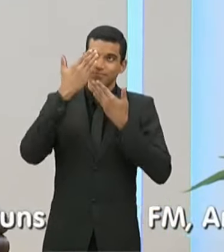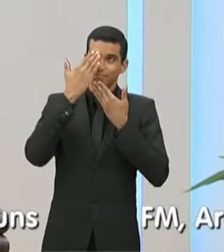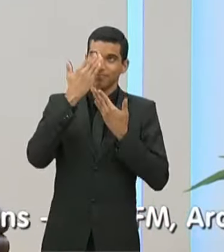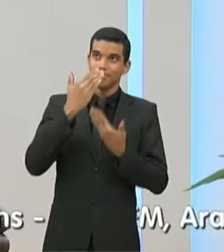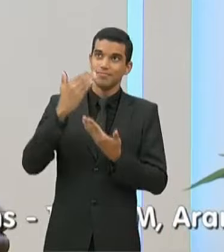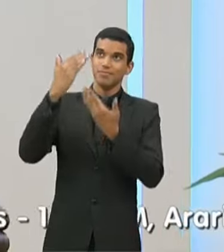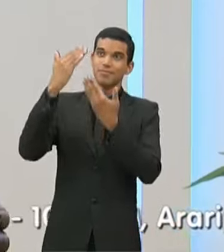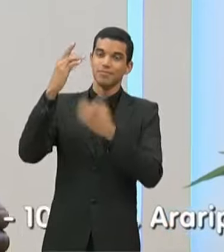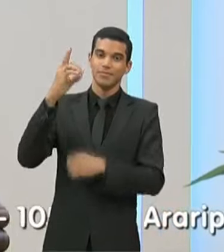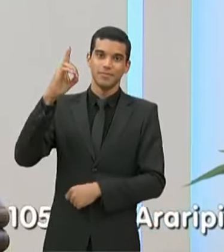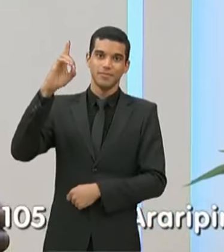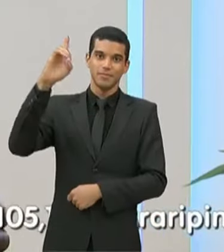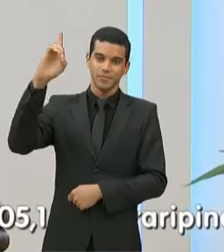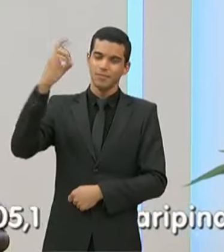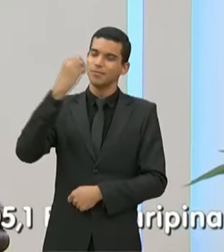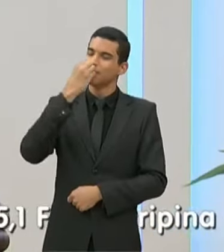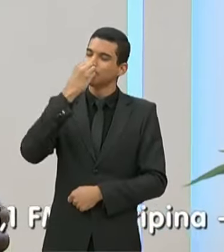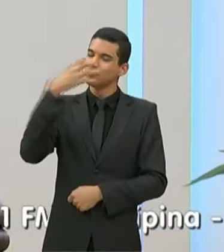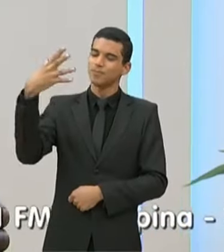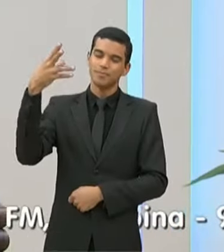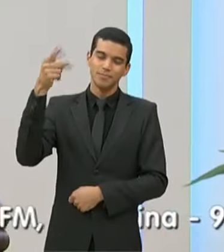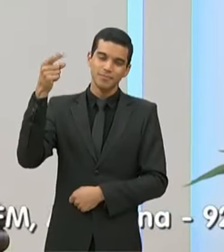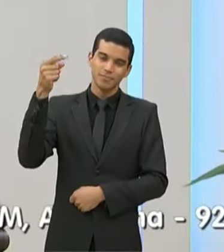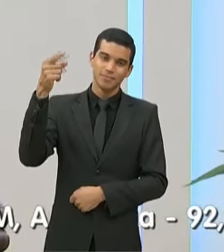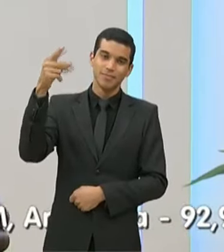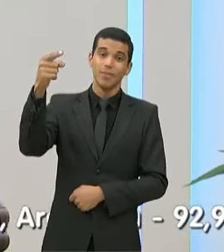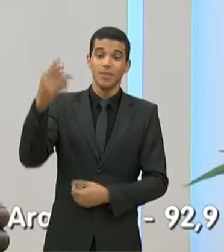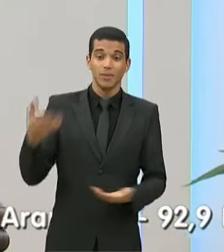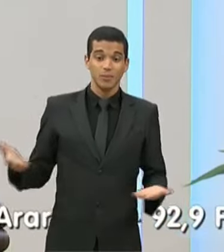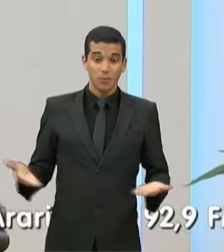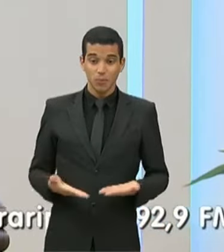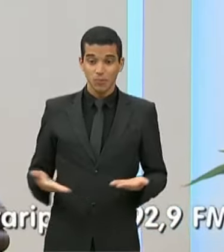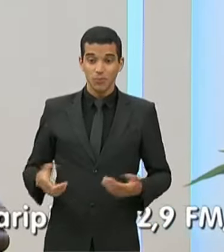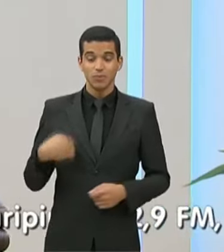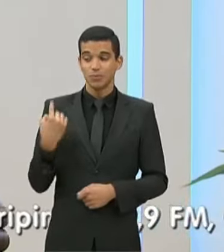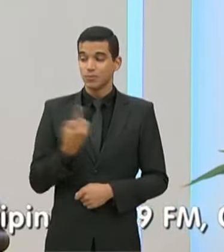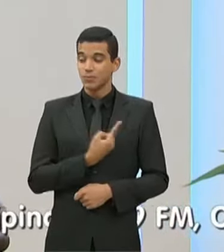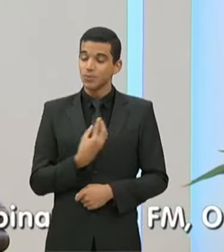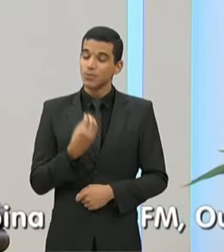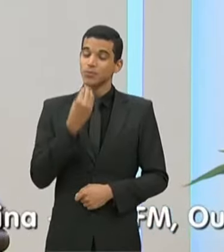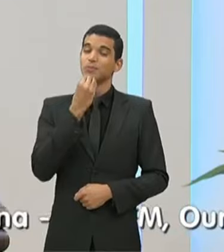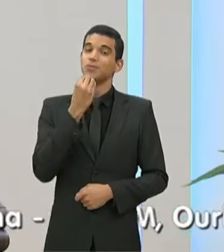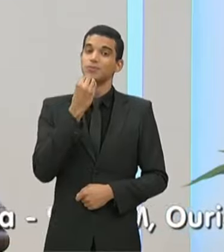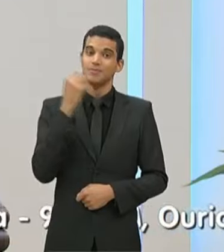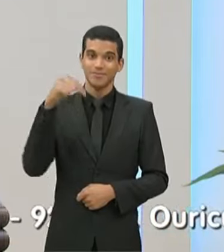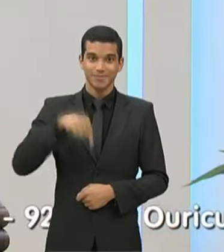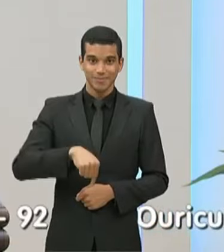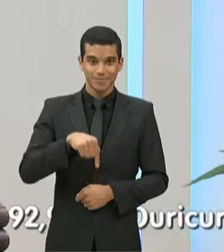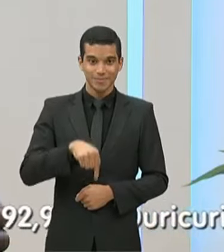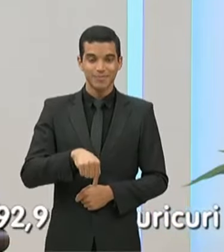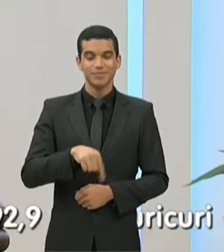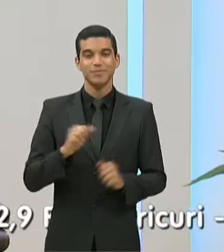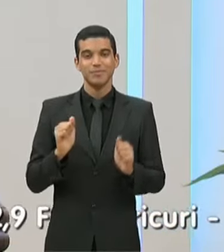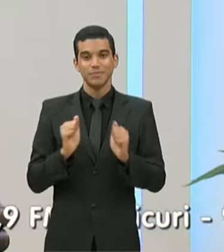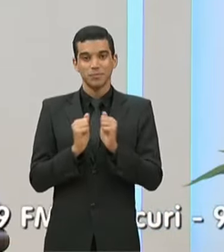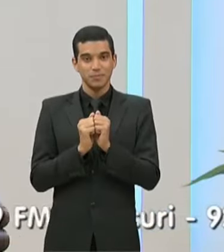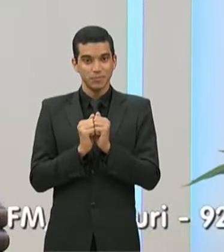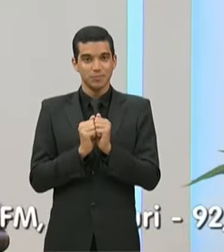gratidão ao nosso bom e eterno Deus por essa preciosa oportunidade de hoje estarmos